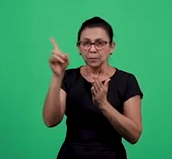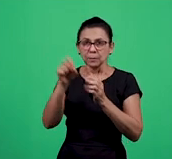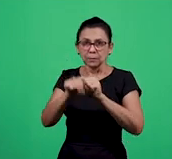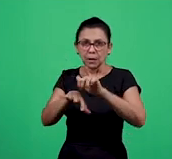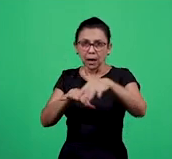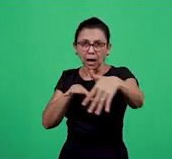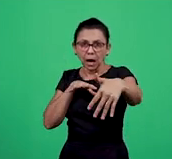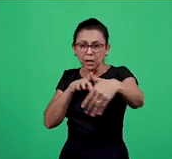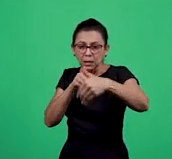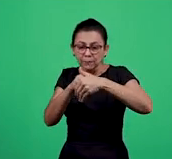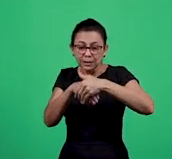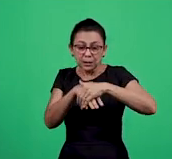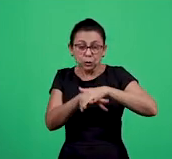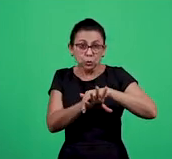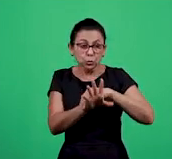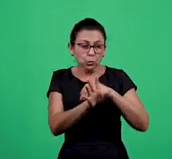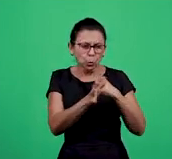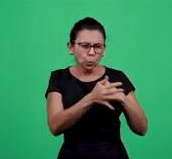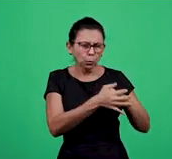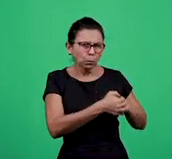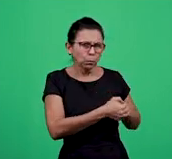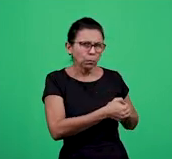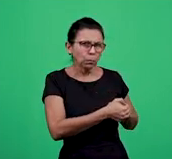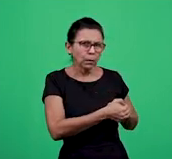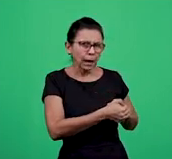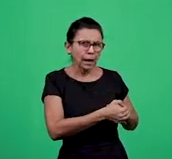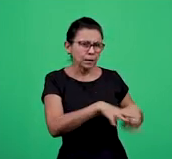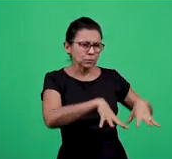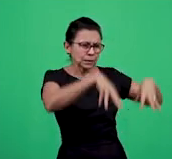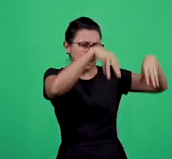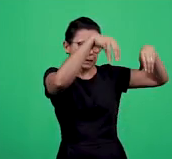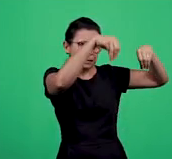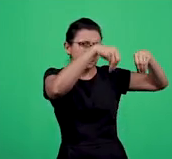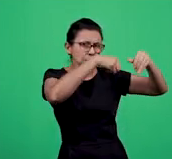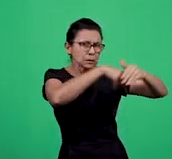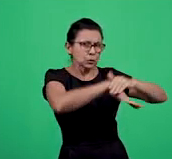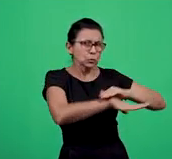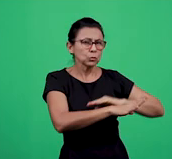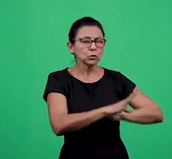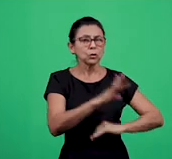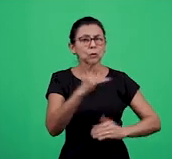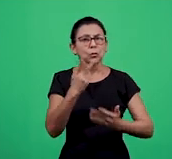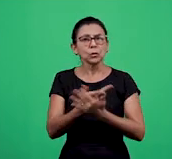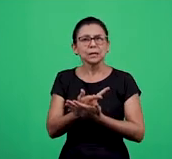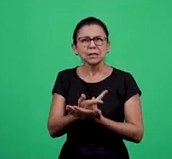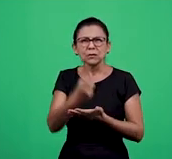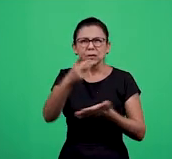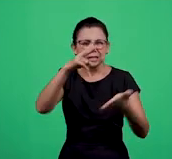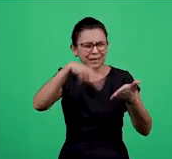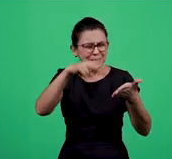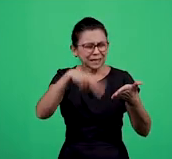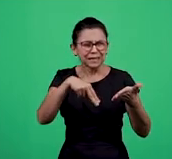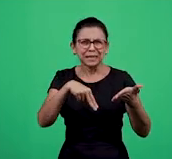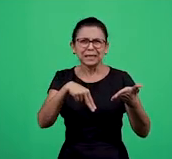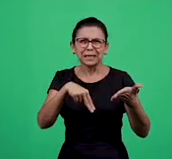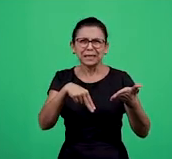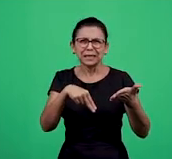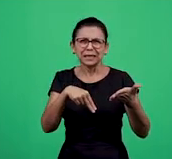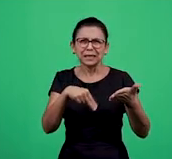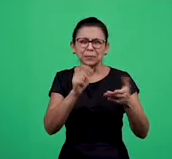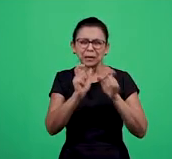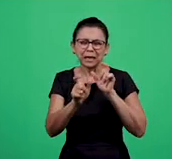com um idioma que muita gente não conhecia. Então, olha só, vieram os maus ensinos, vieram